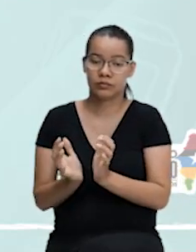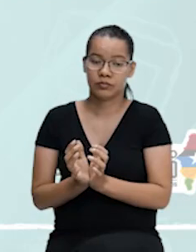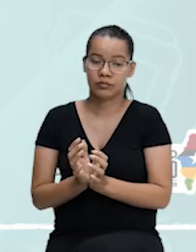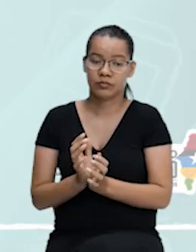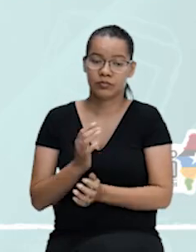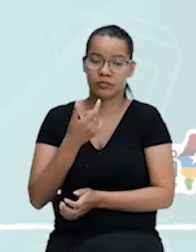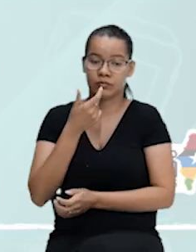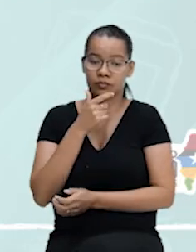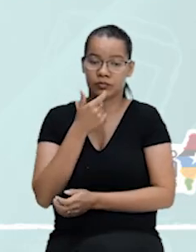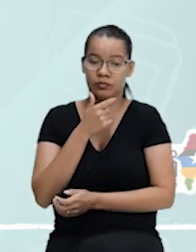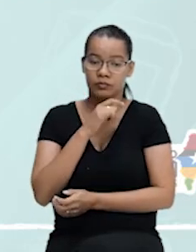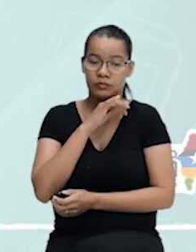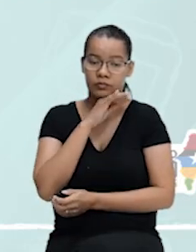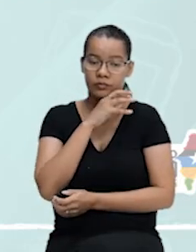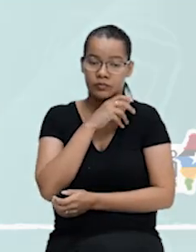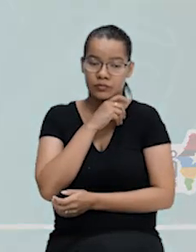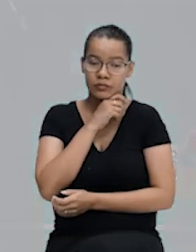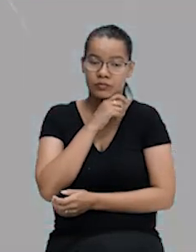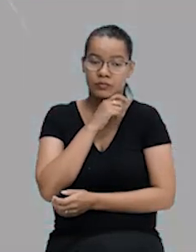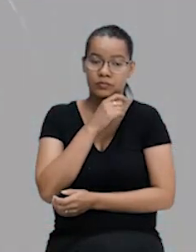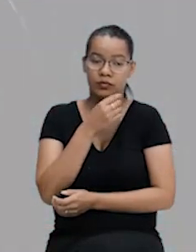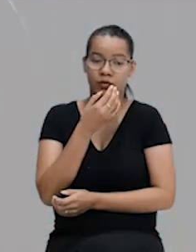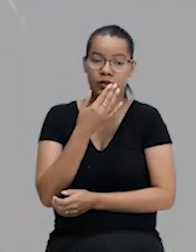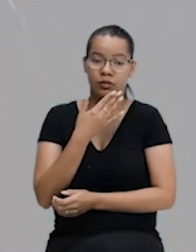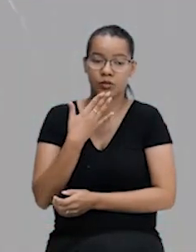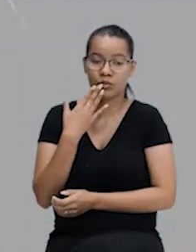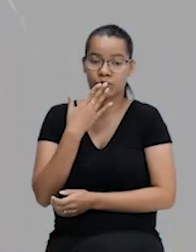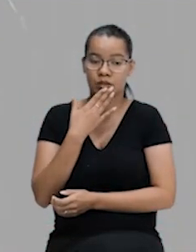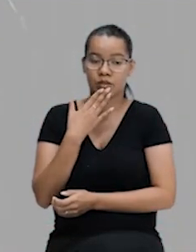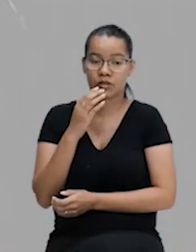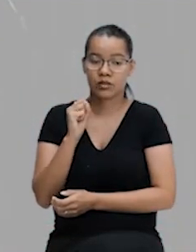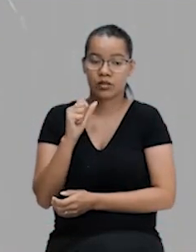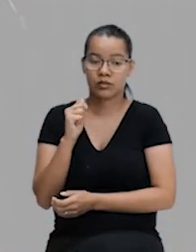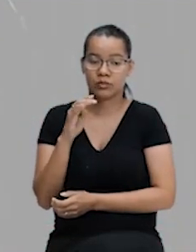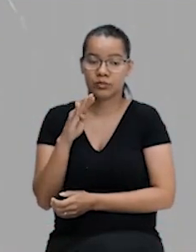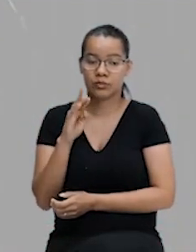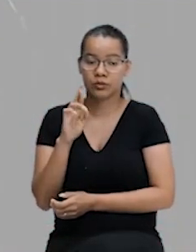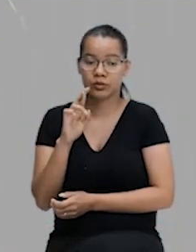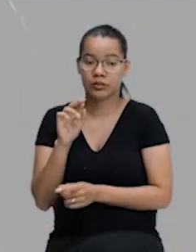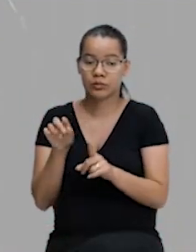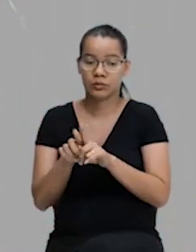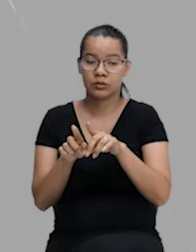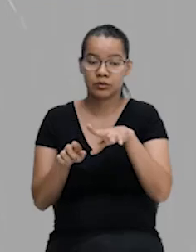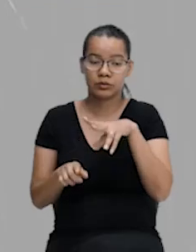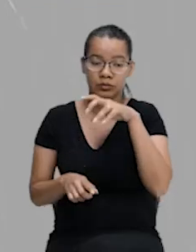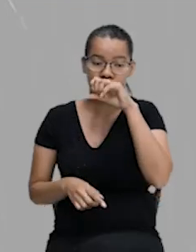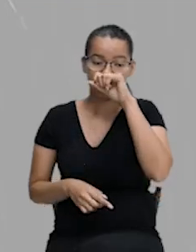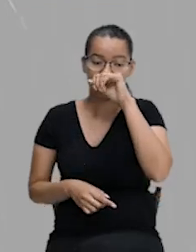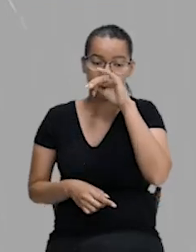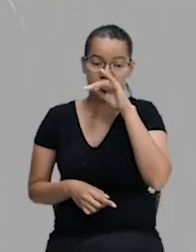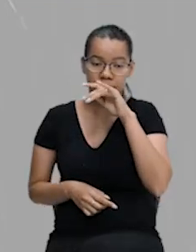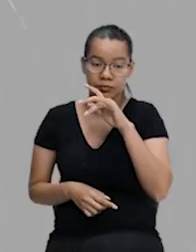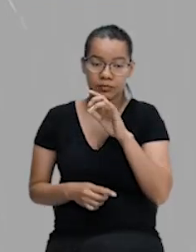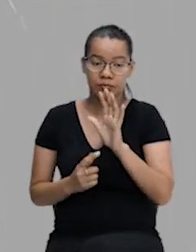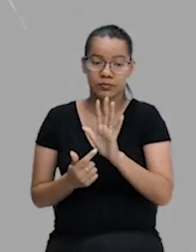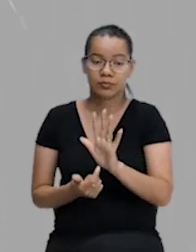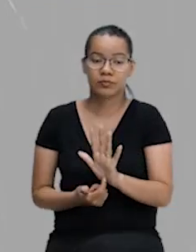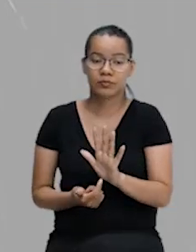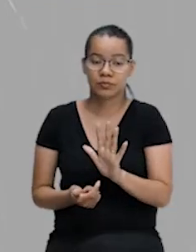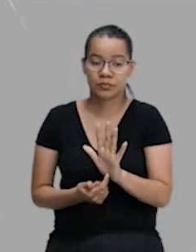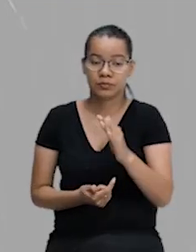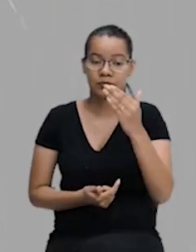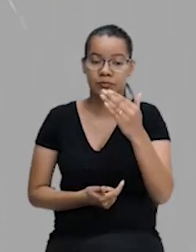ou seja, o cheiro e o sabor, que vai caracterizar as frutas, se deve à presença